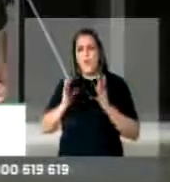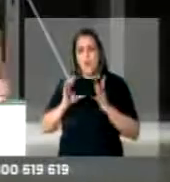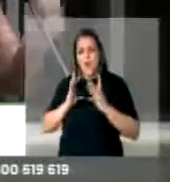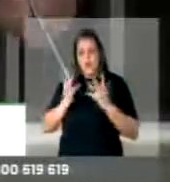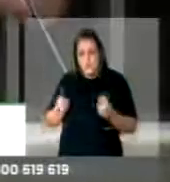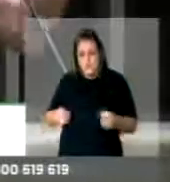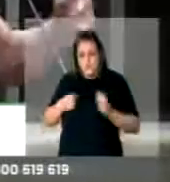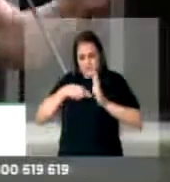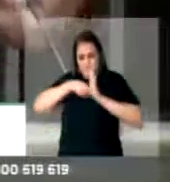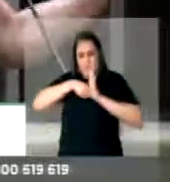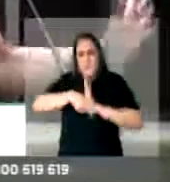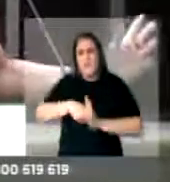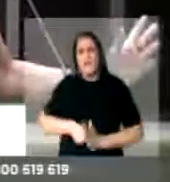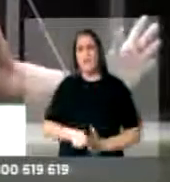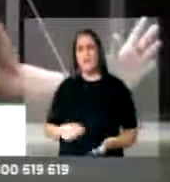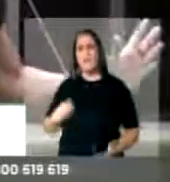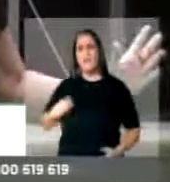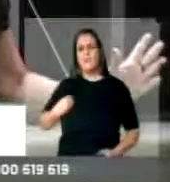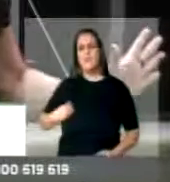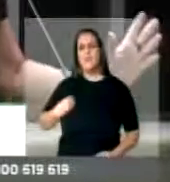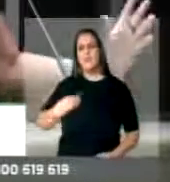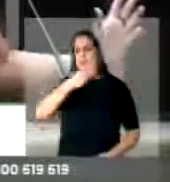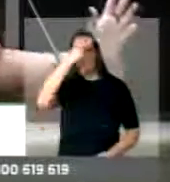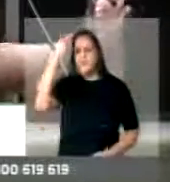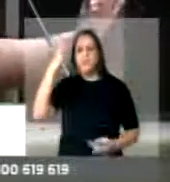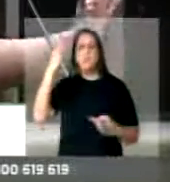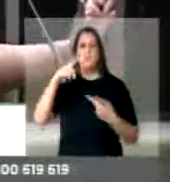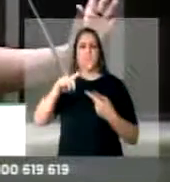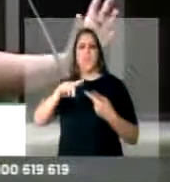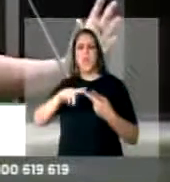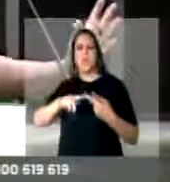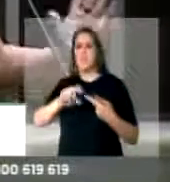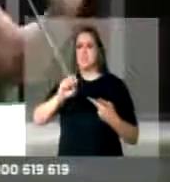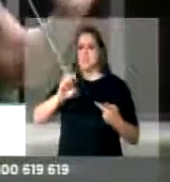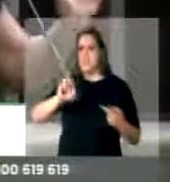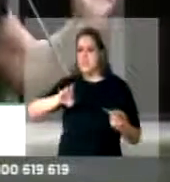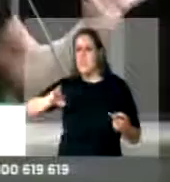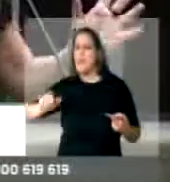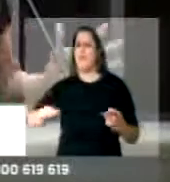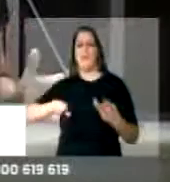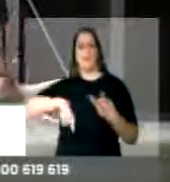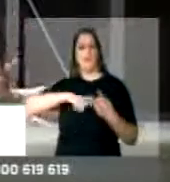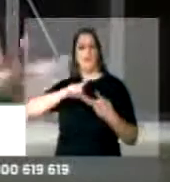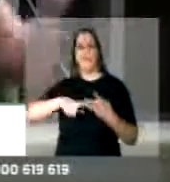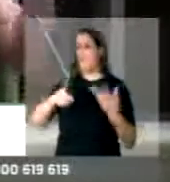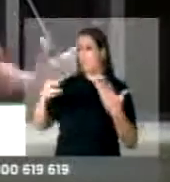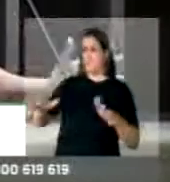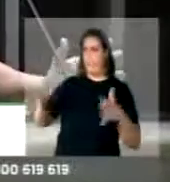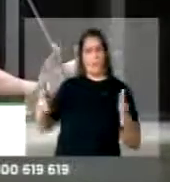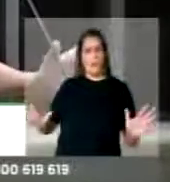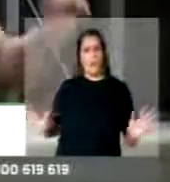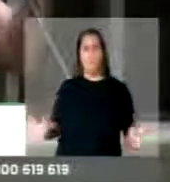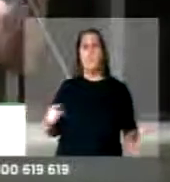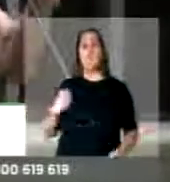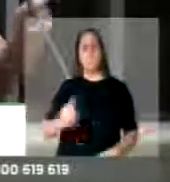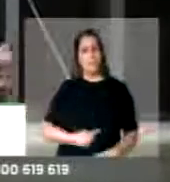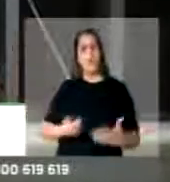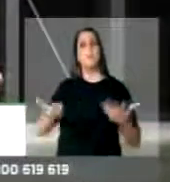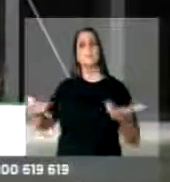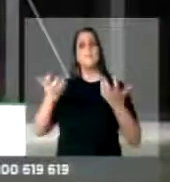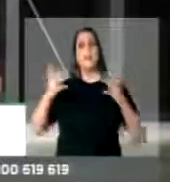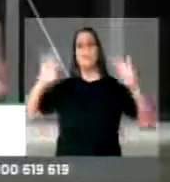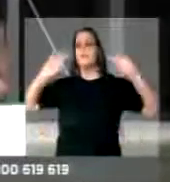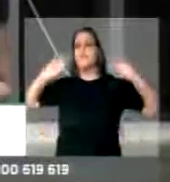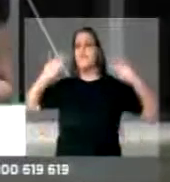Michel Temer, não querem investigar os 23 milhões de José Serra, não querem fazer essas investigações. Nós queremos fazer todas